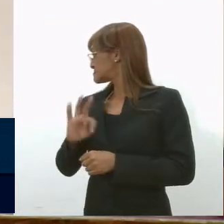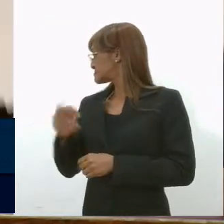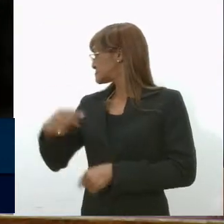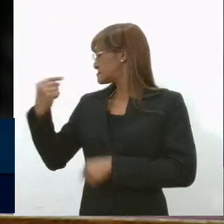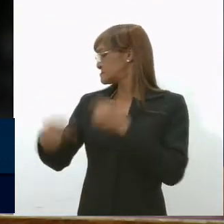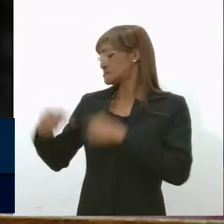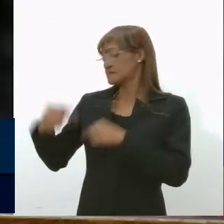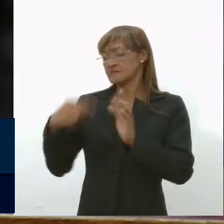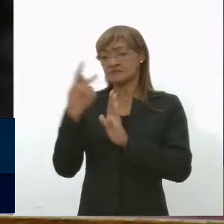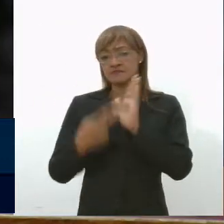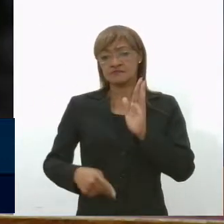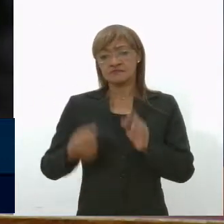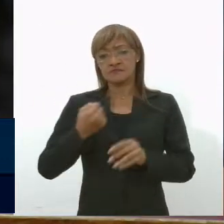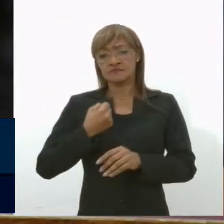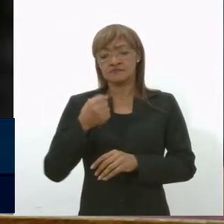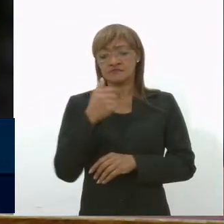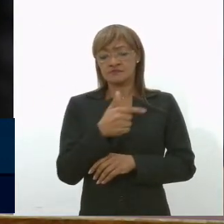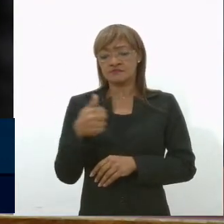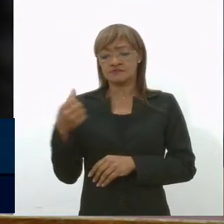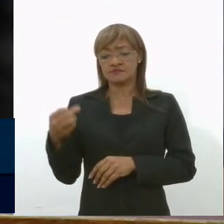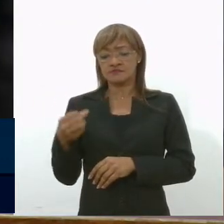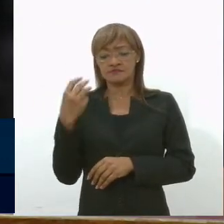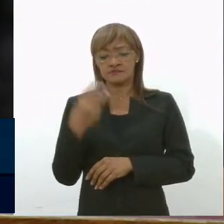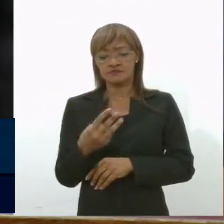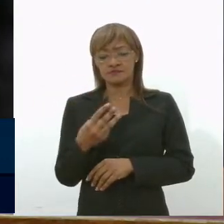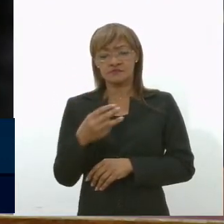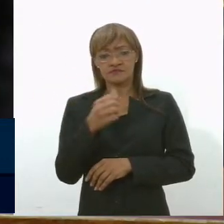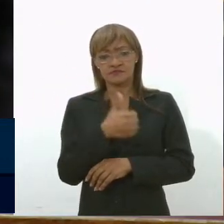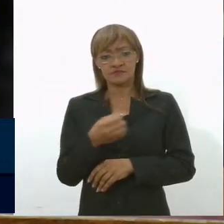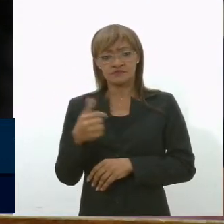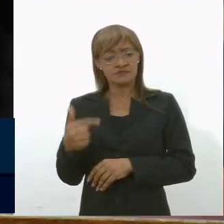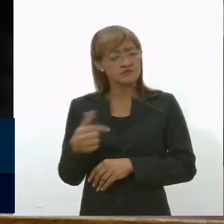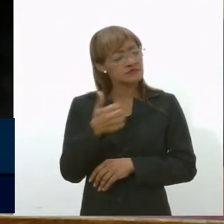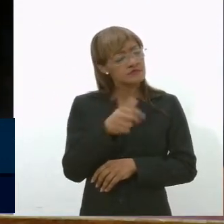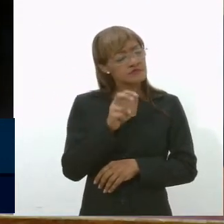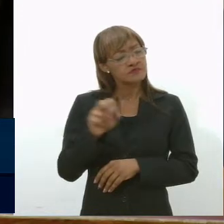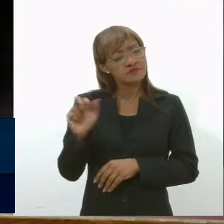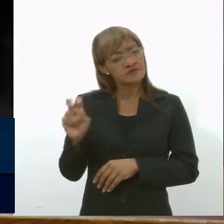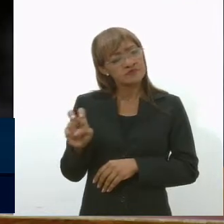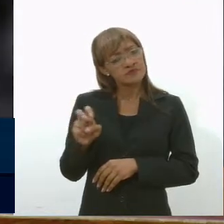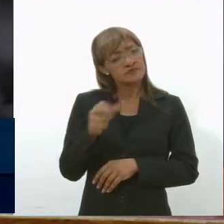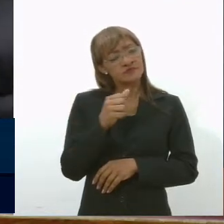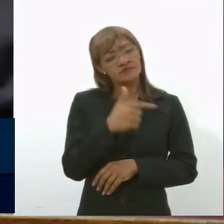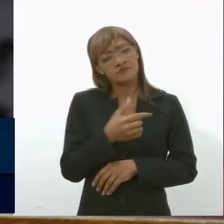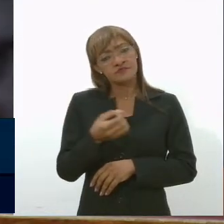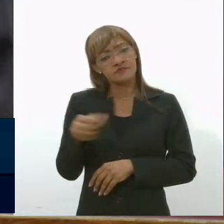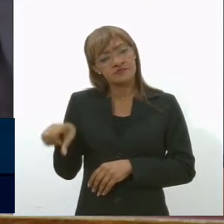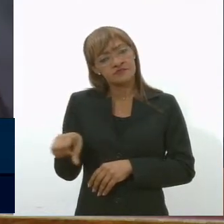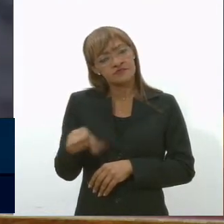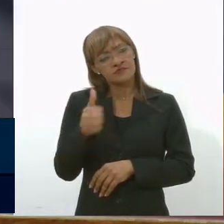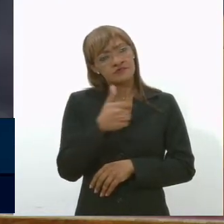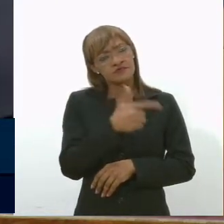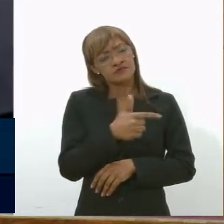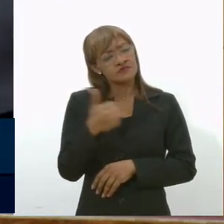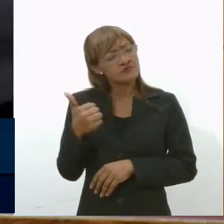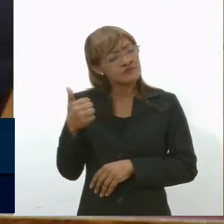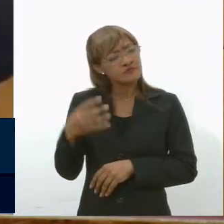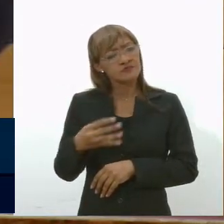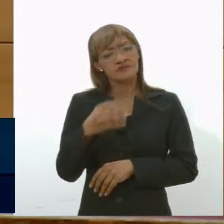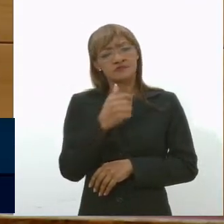números 252, 3, 112, 155, 176, 209, 214, 227,